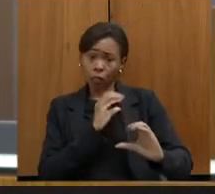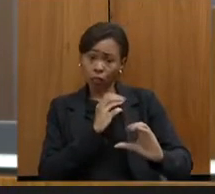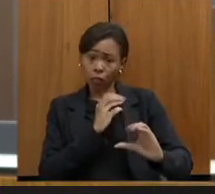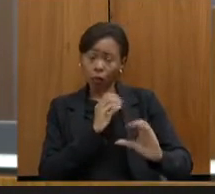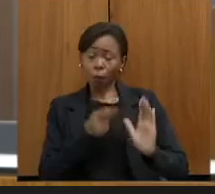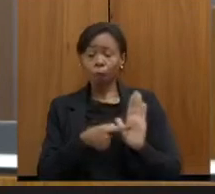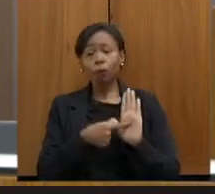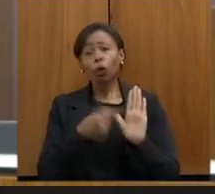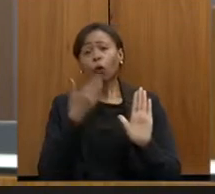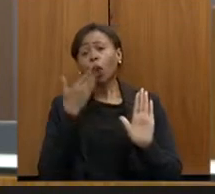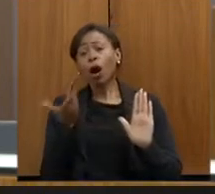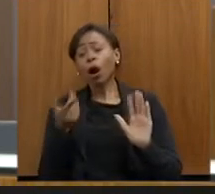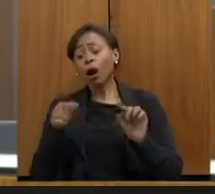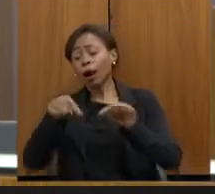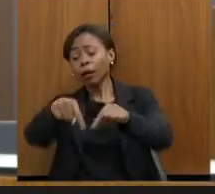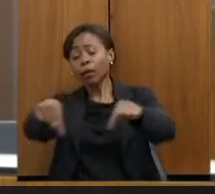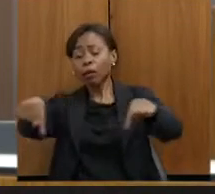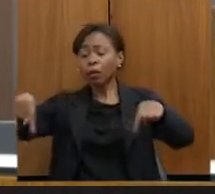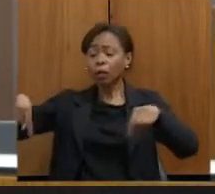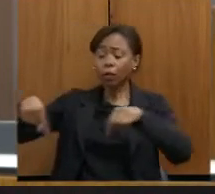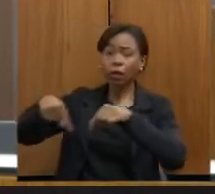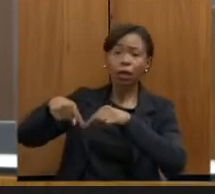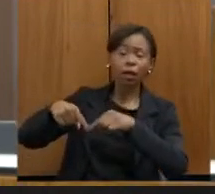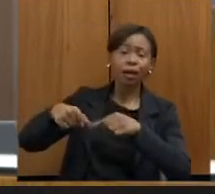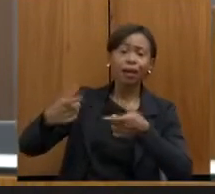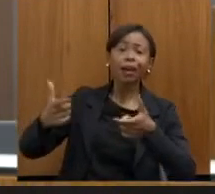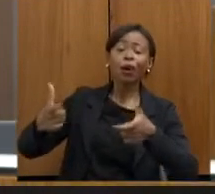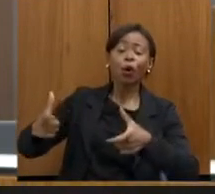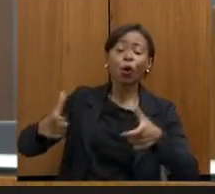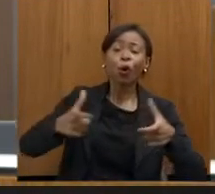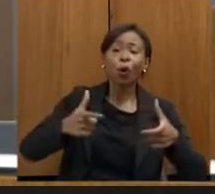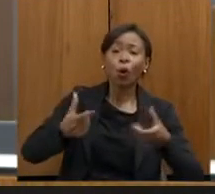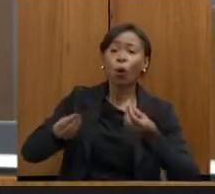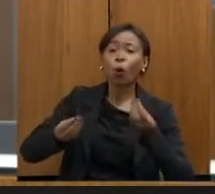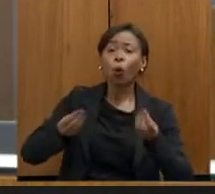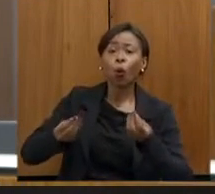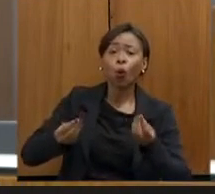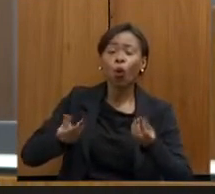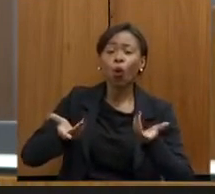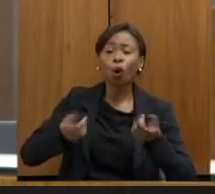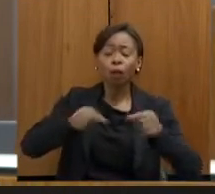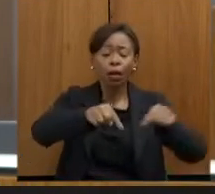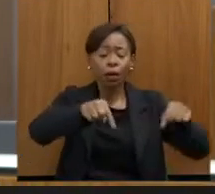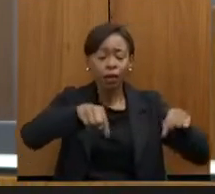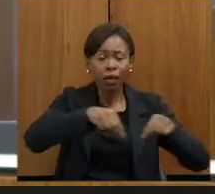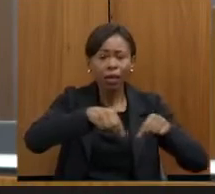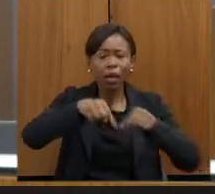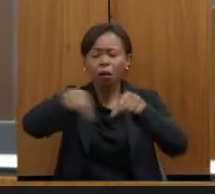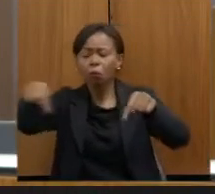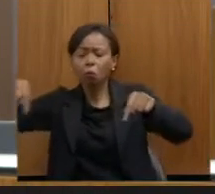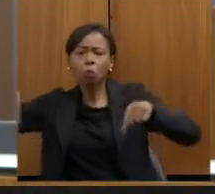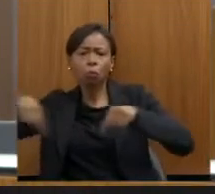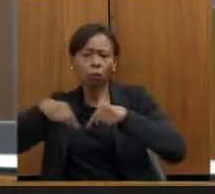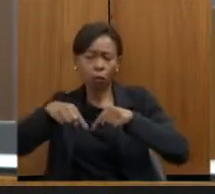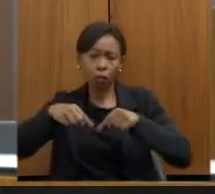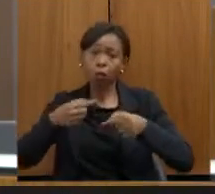que você vai definir os confrontantes, vai definir exatamente qual vai ser a fração ideal de cada um naquele núcleo consolidado.